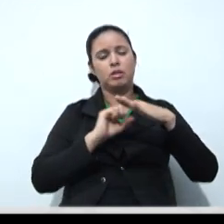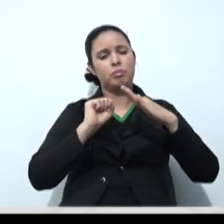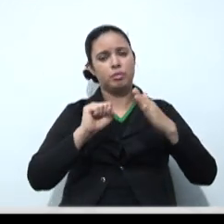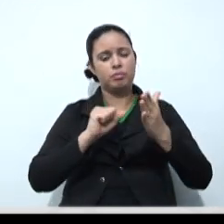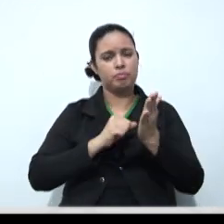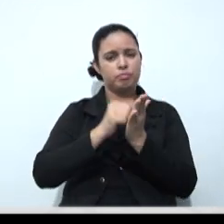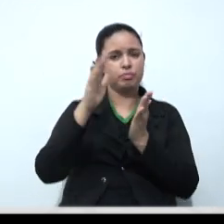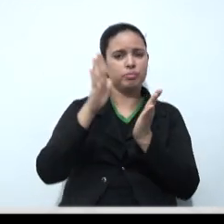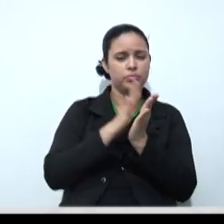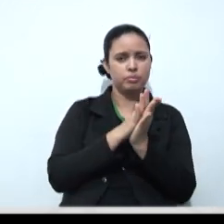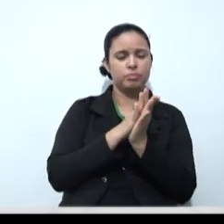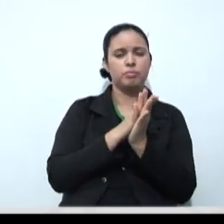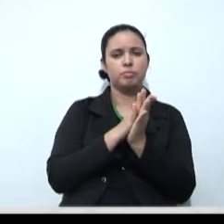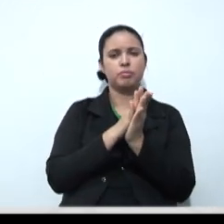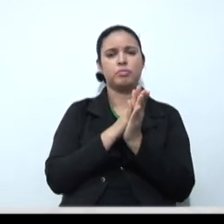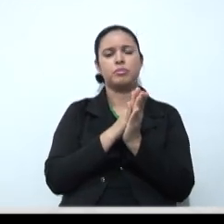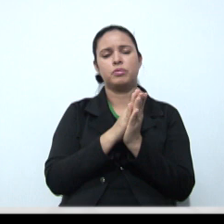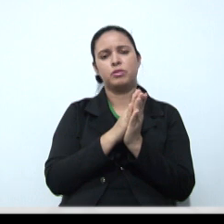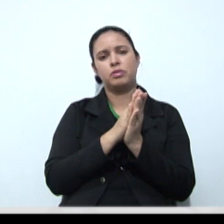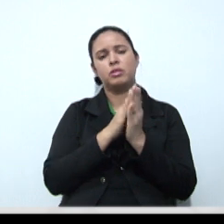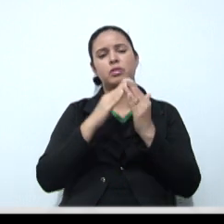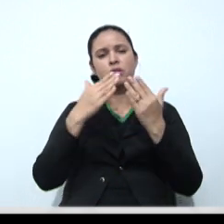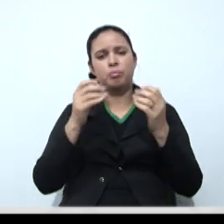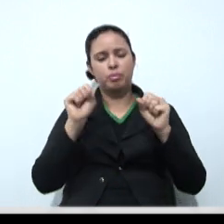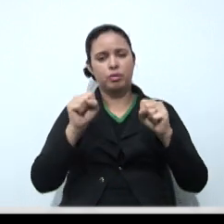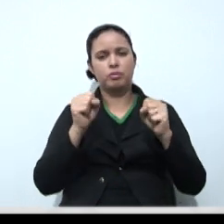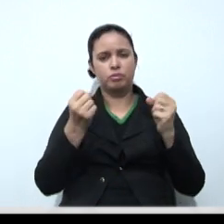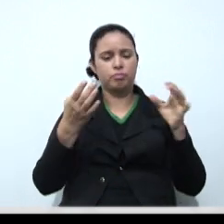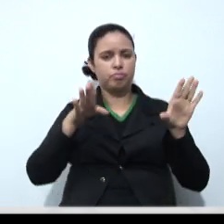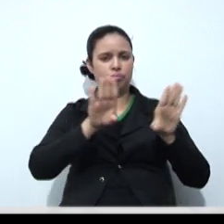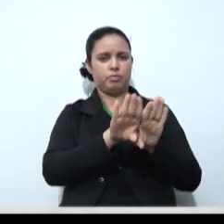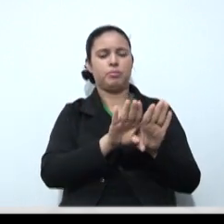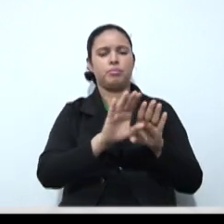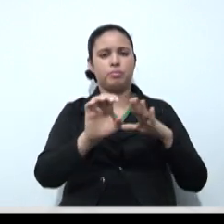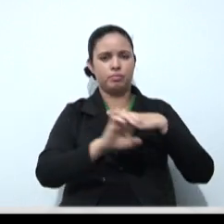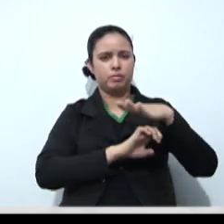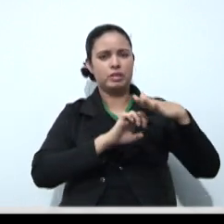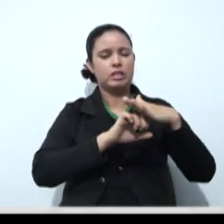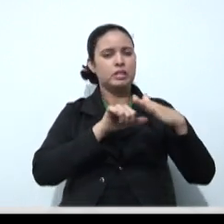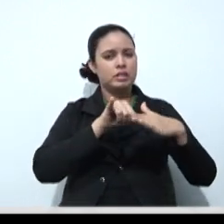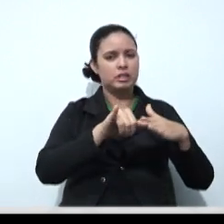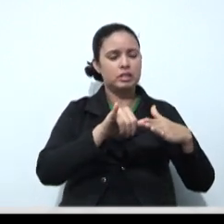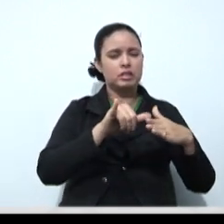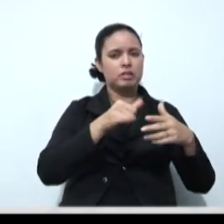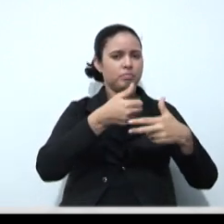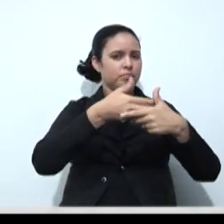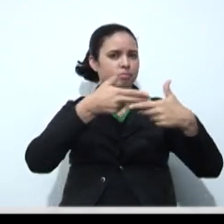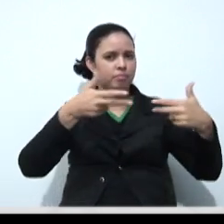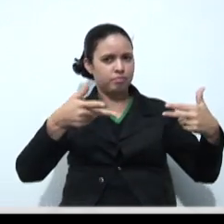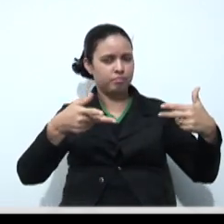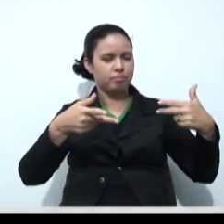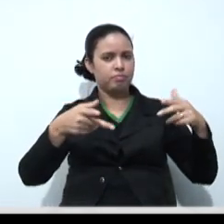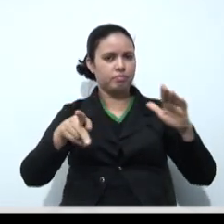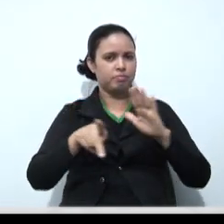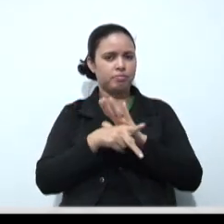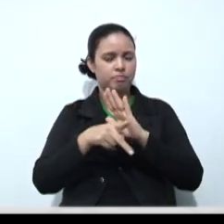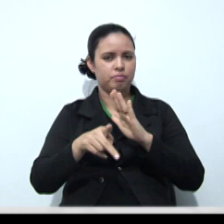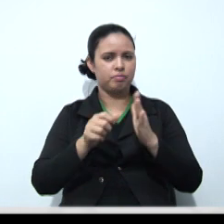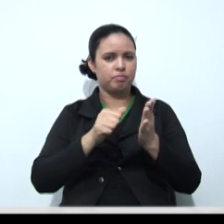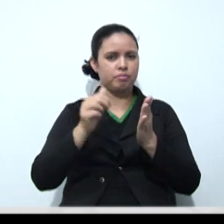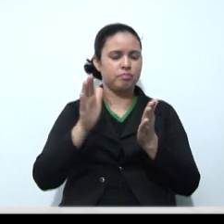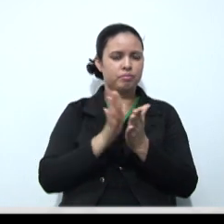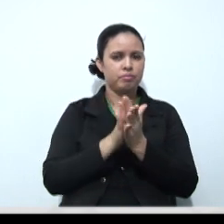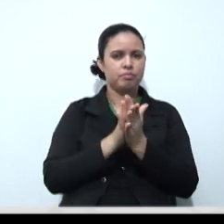sido criada ou usada para facilitar ou ocultar um crime ambiental. Por falar em crime